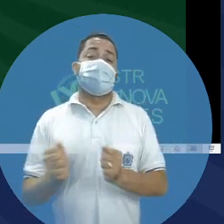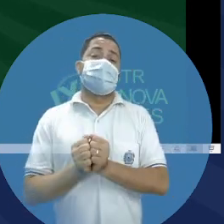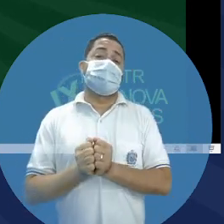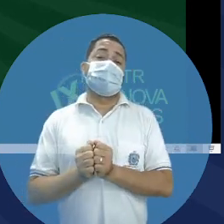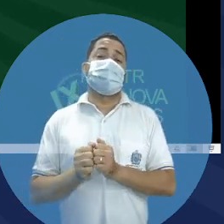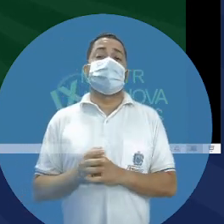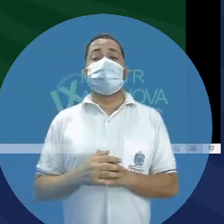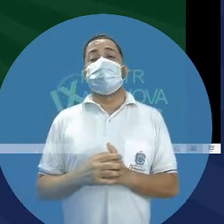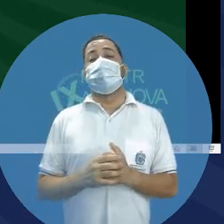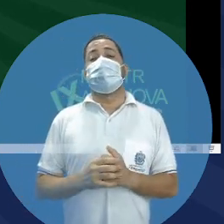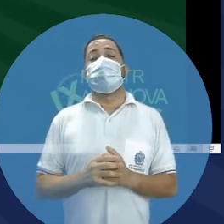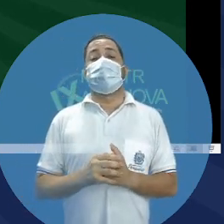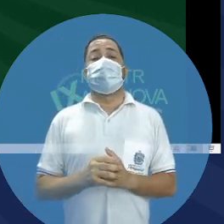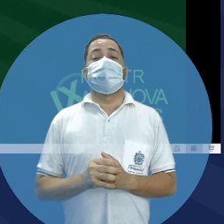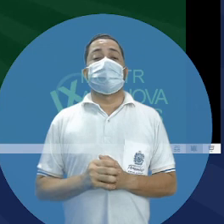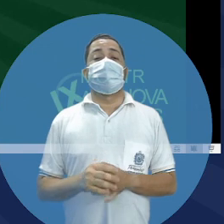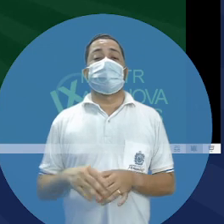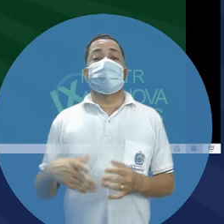Gênero, para